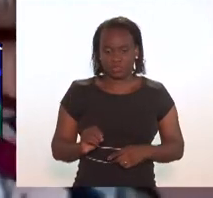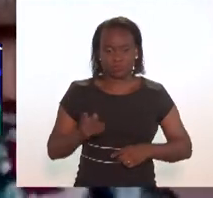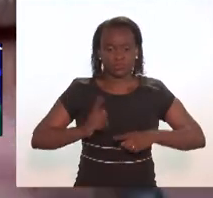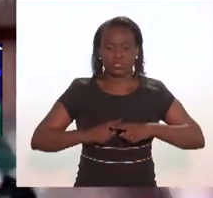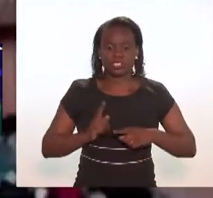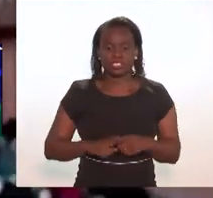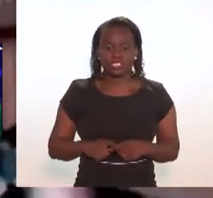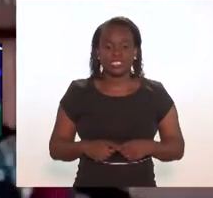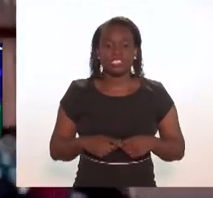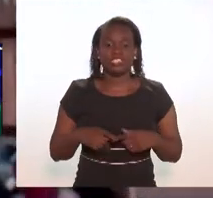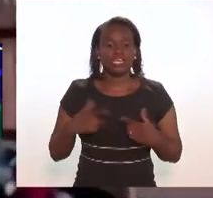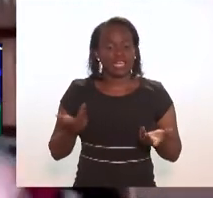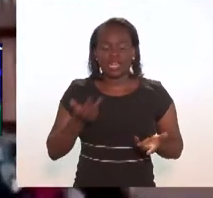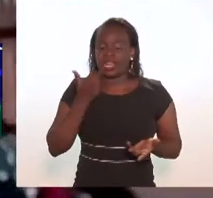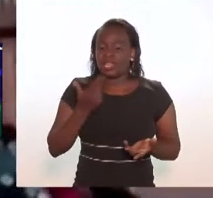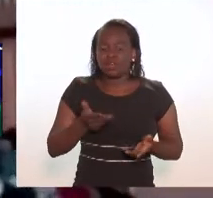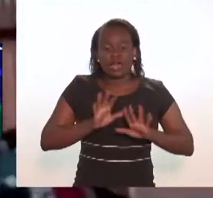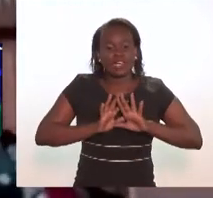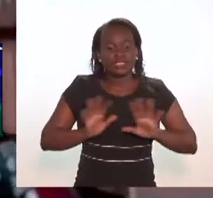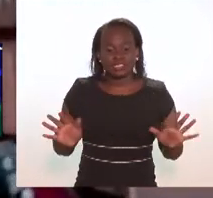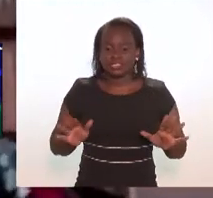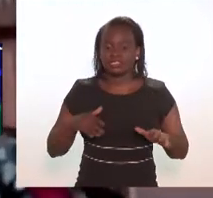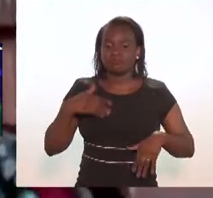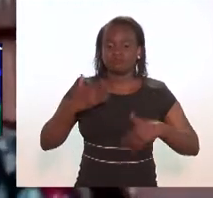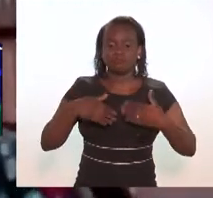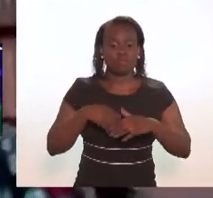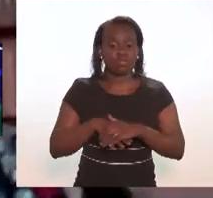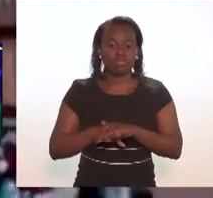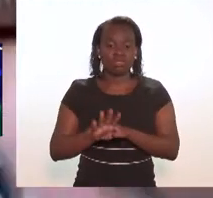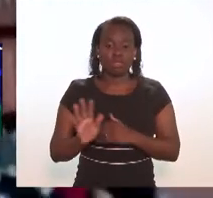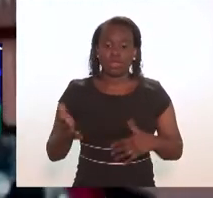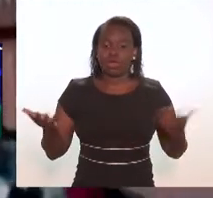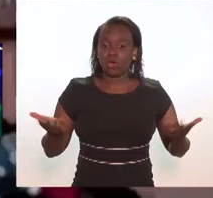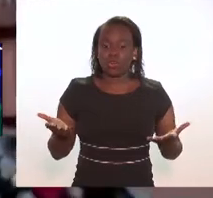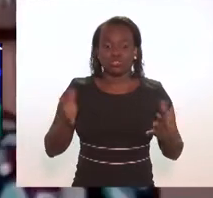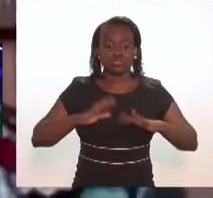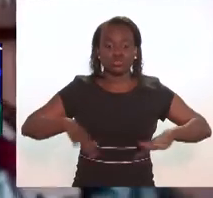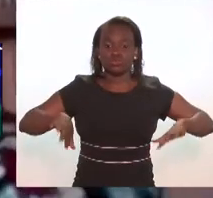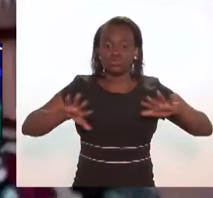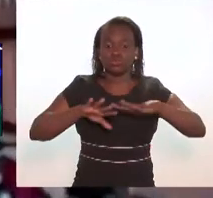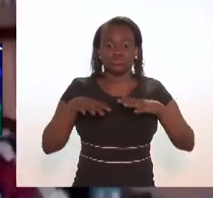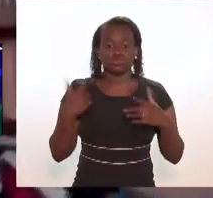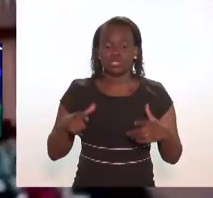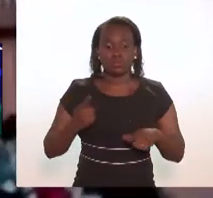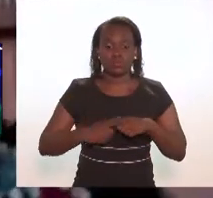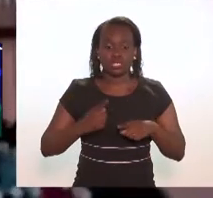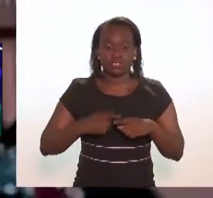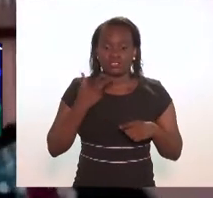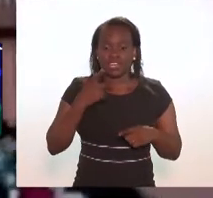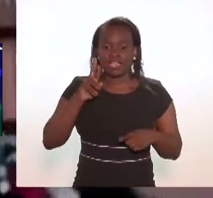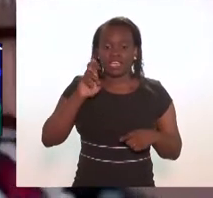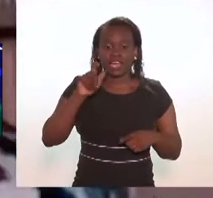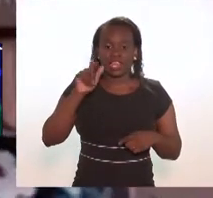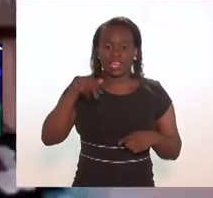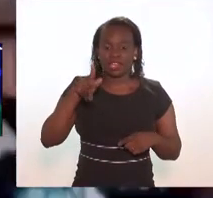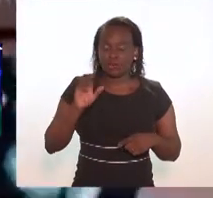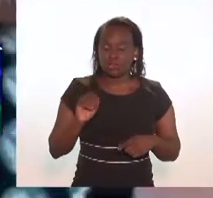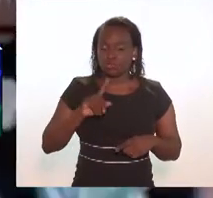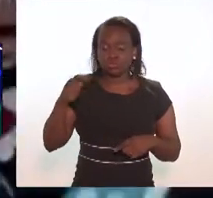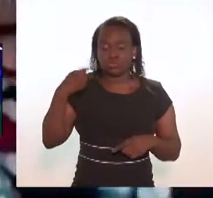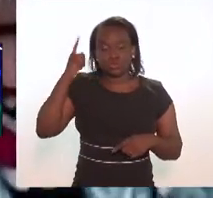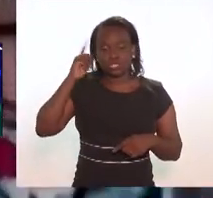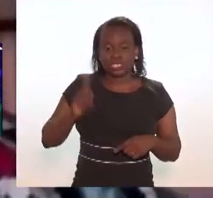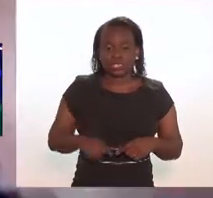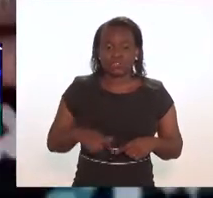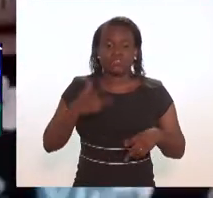Porque assim a língua se conformou e hoje ninguém questiona por que a gente fala realengo. A gente